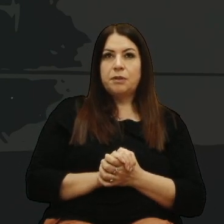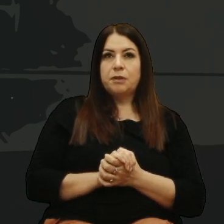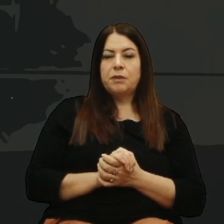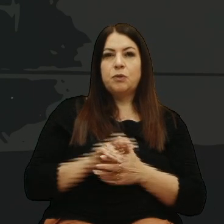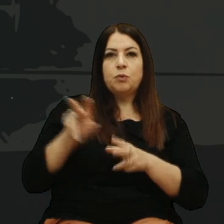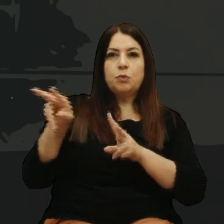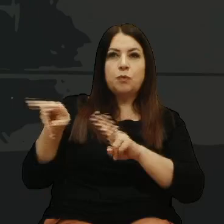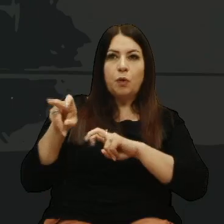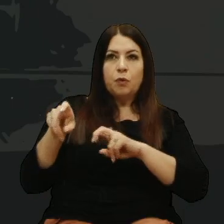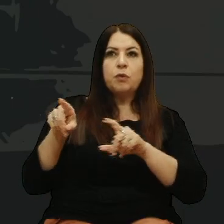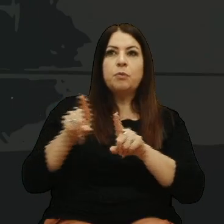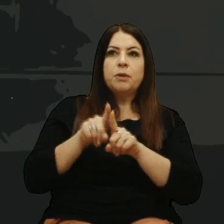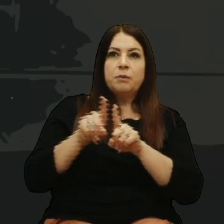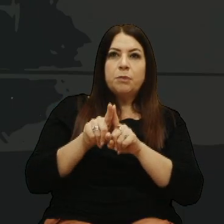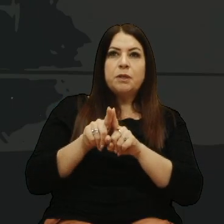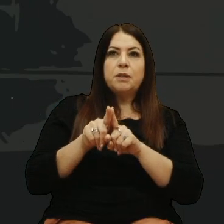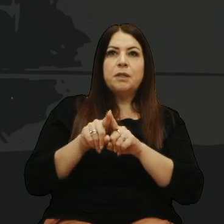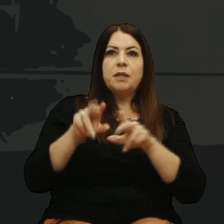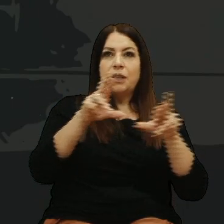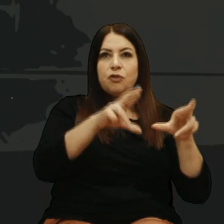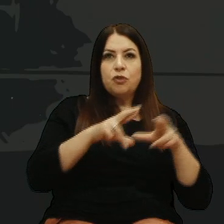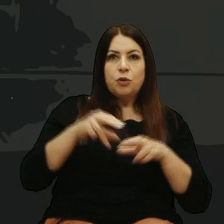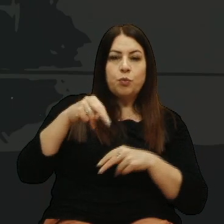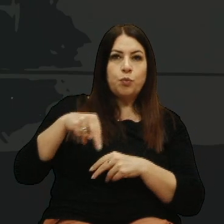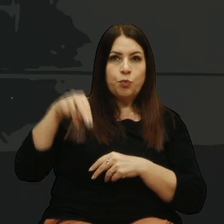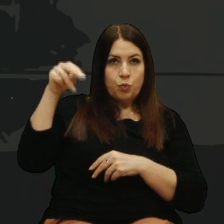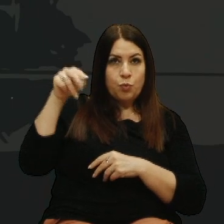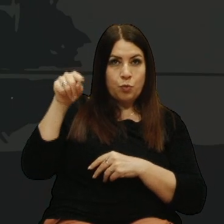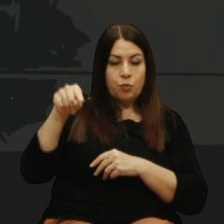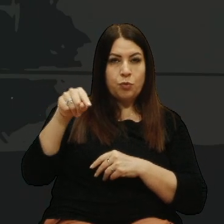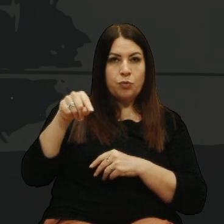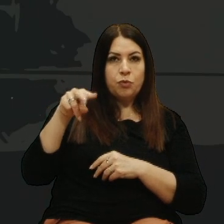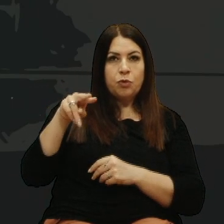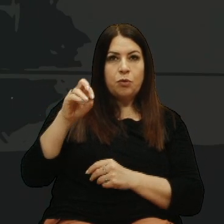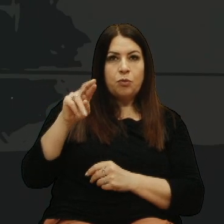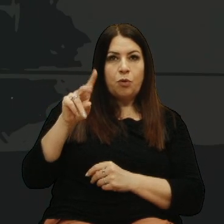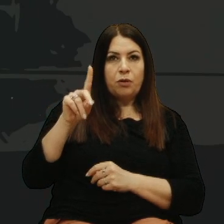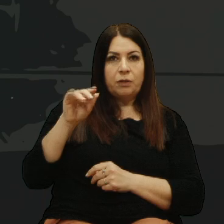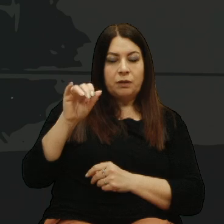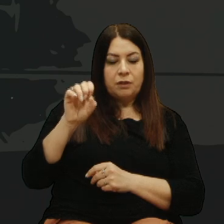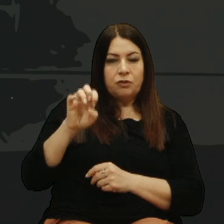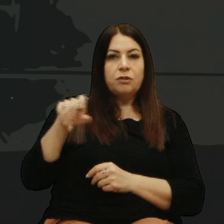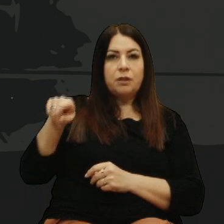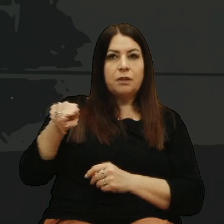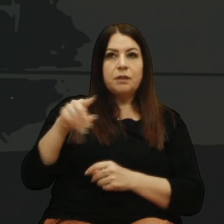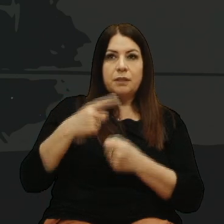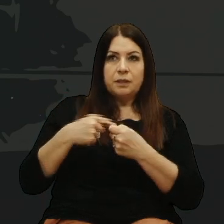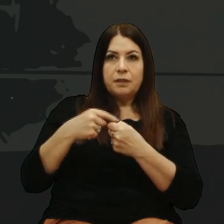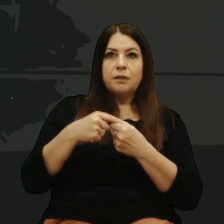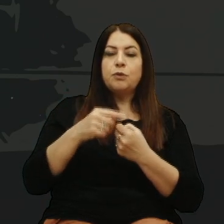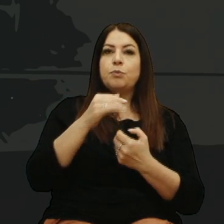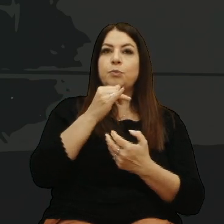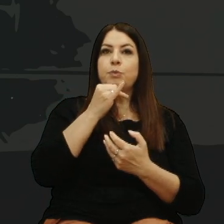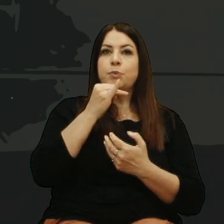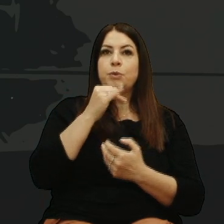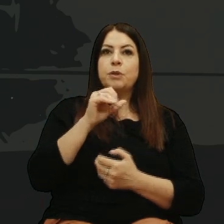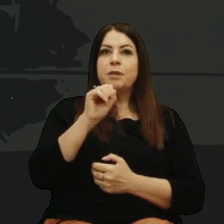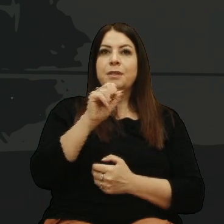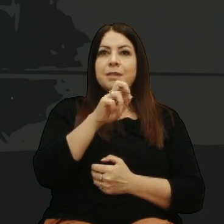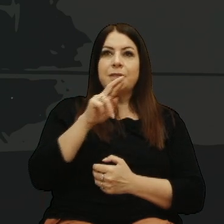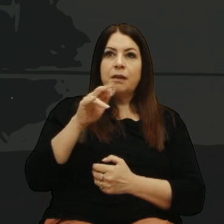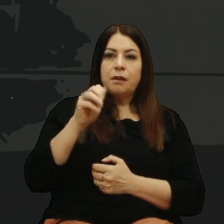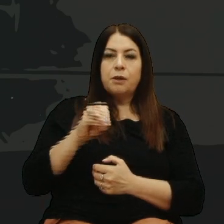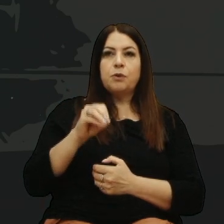interior, mas também a região norte e nordeste aqui da nossa cidade, que nem, por exemplo, Serrano,